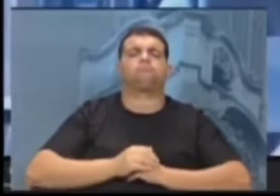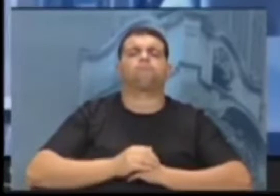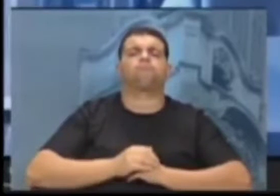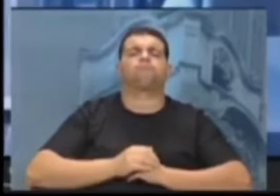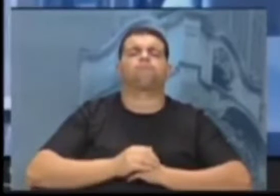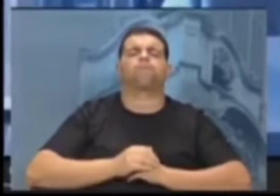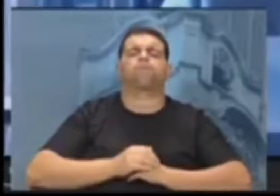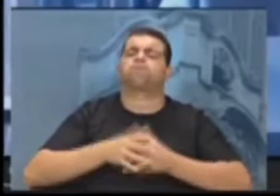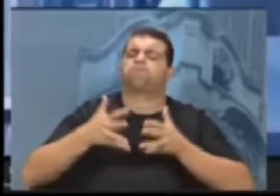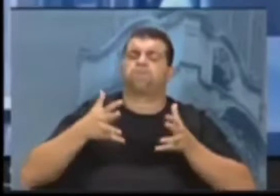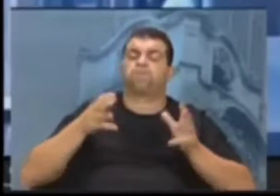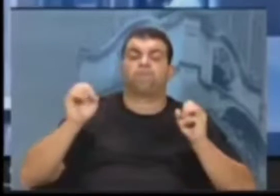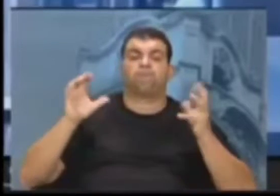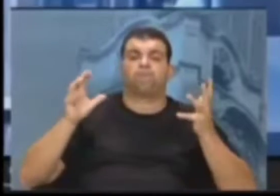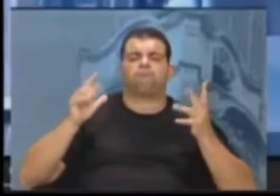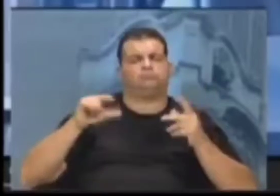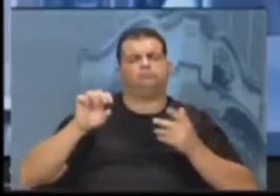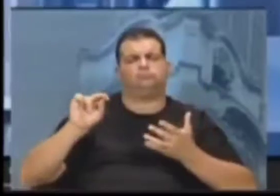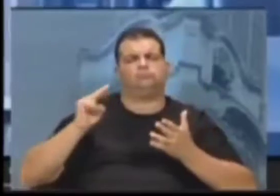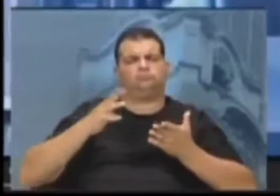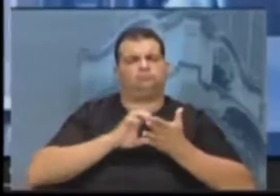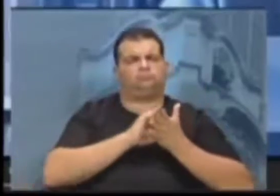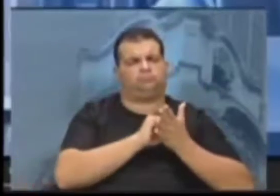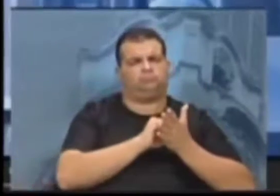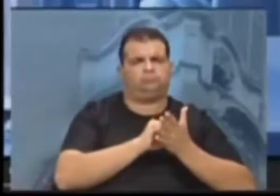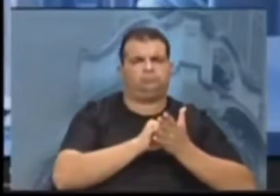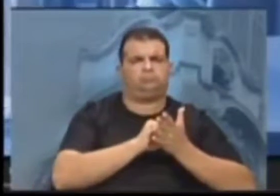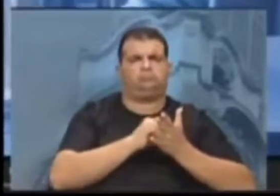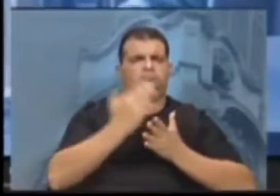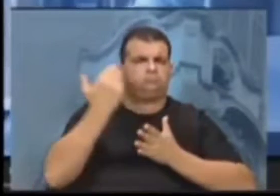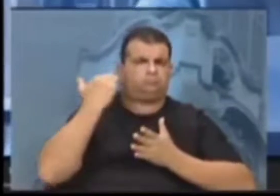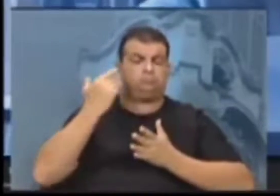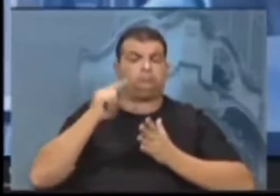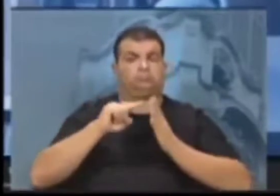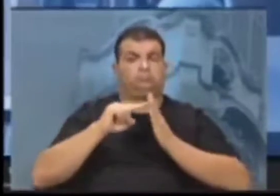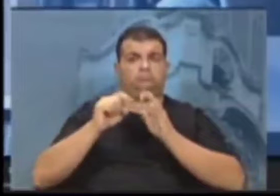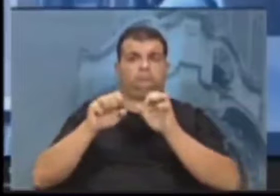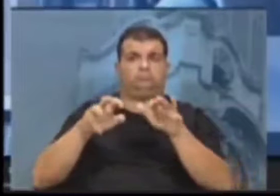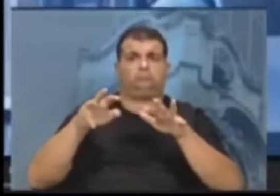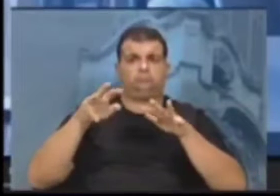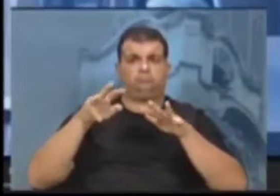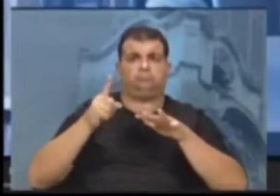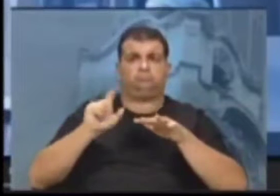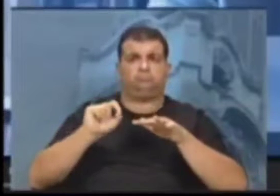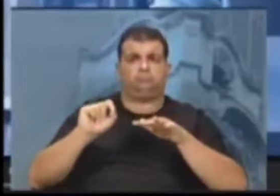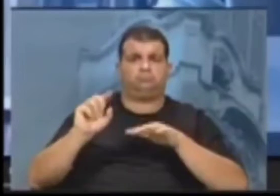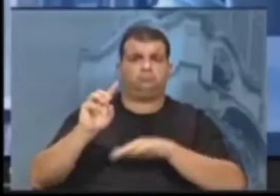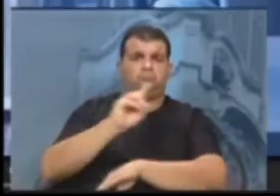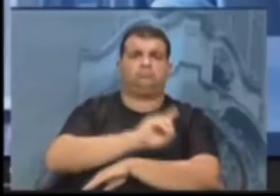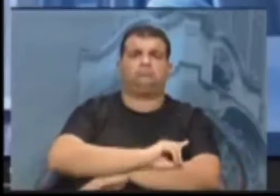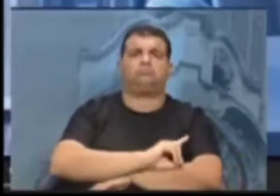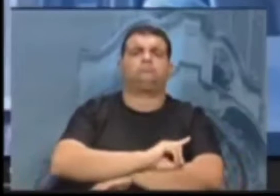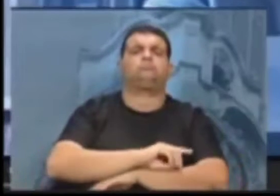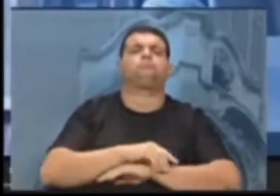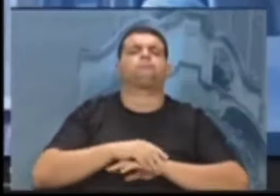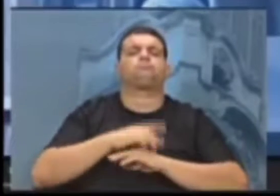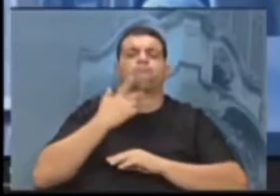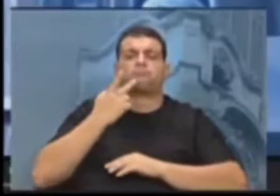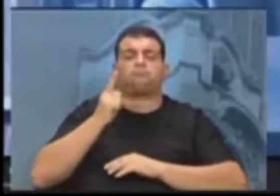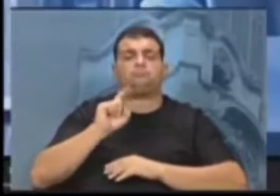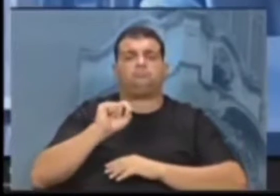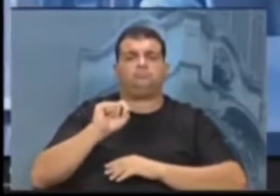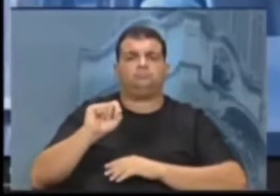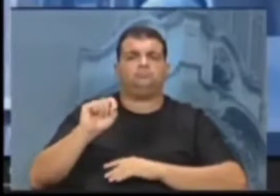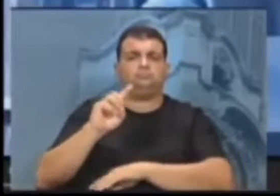comemora, ou enfim, registra. Foi alguns dias atrás, mas hoje é a primeira sessão dos 100 dias. Então, se registra os 100